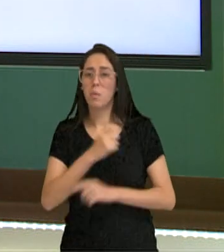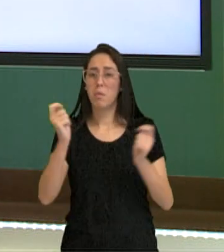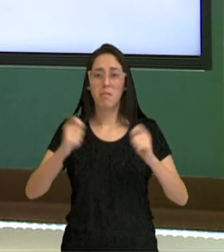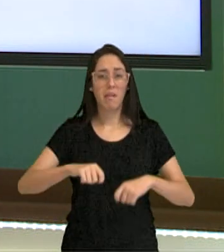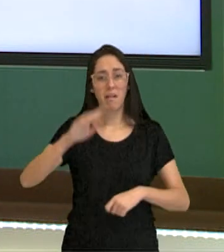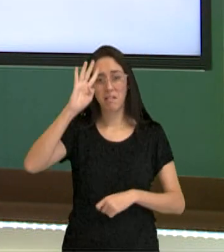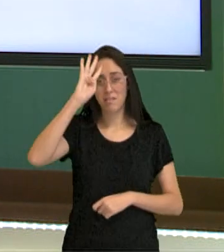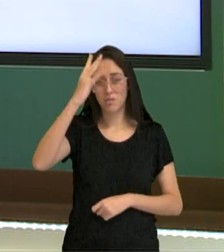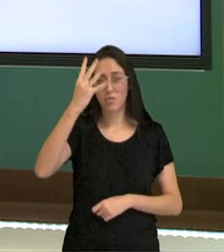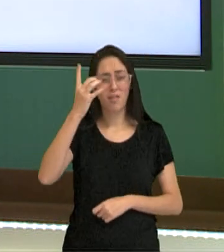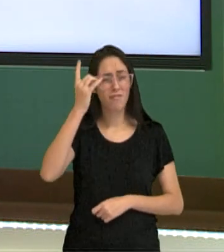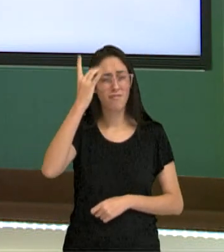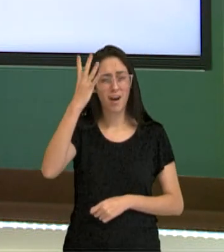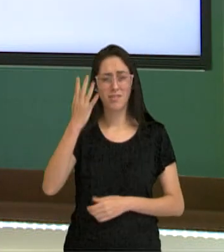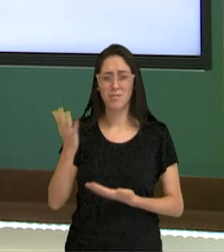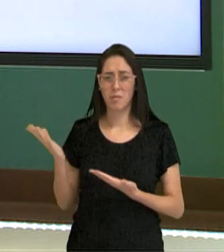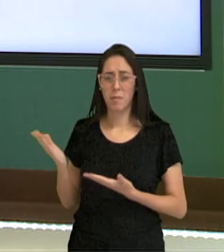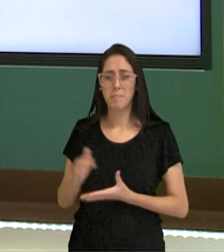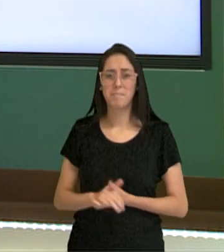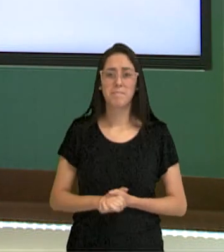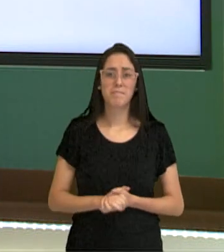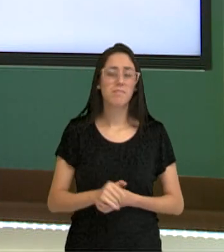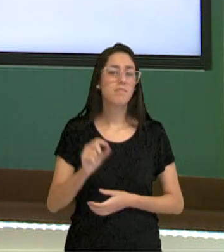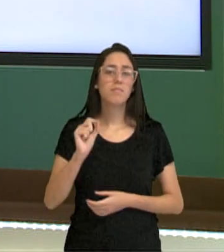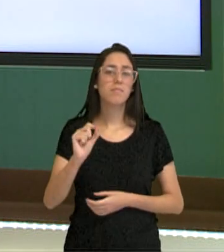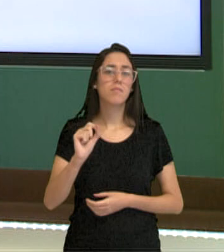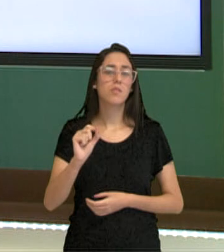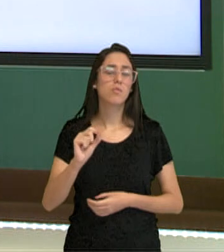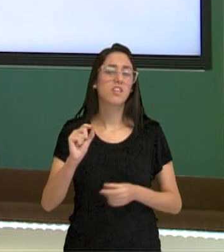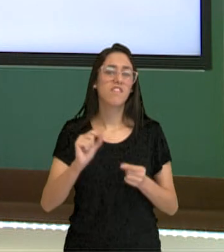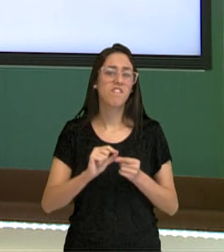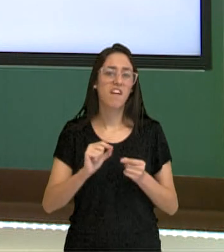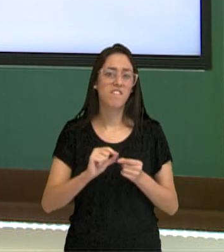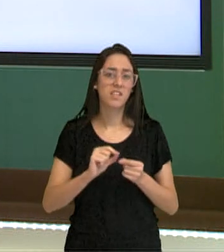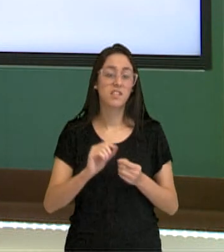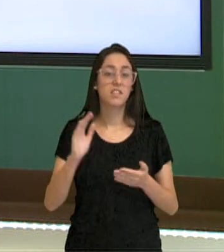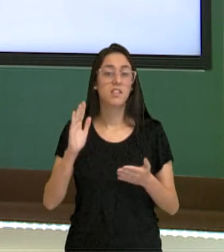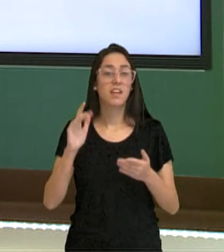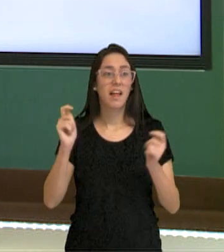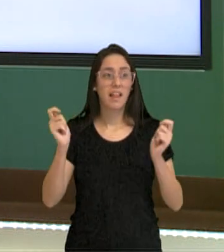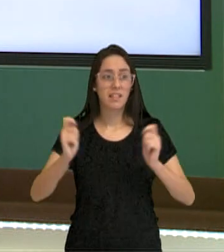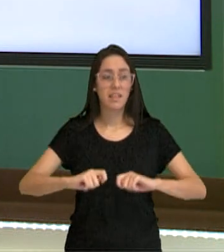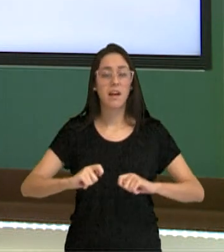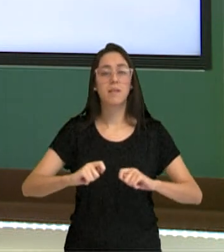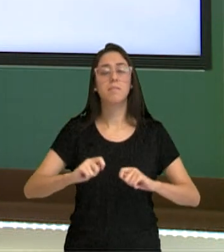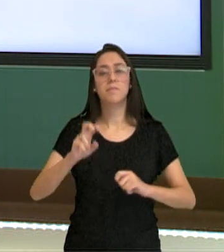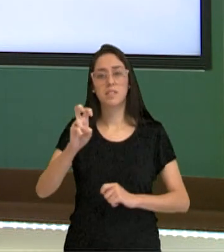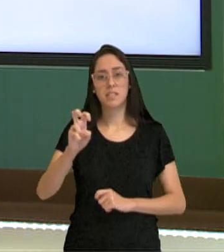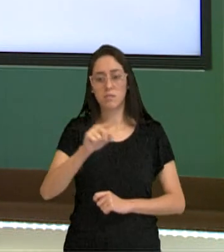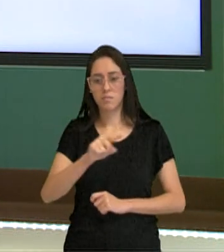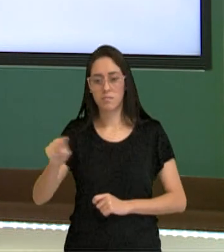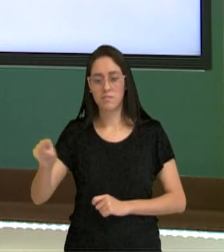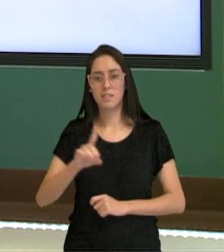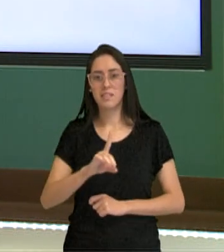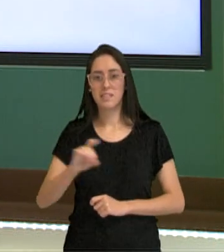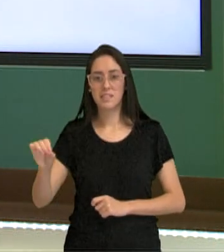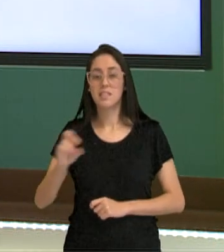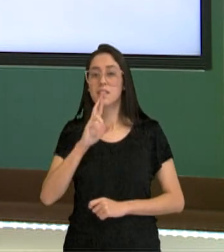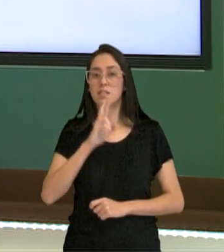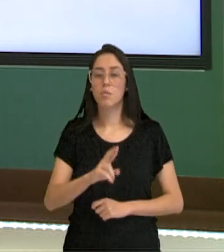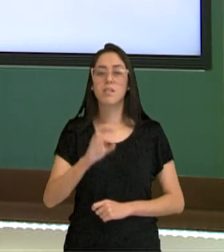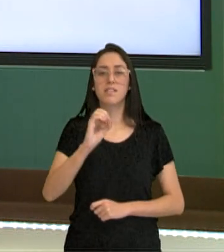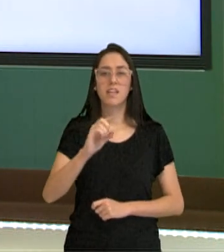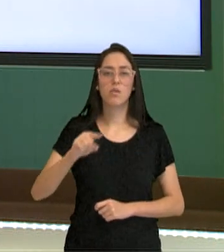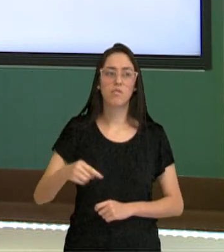Olha como ficou fácil, ó. O que você pode fazer aqui, ó? Você pode dividir o 5 por 100. 5 dividido por 100,